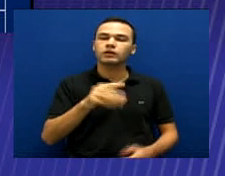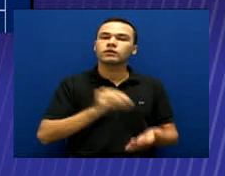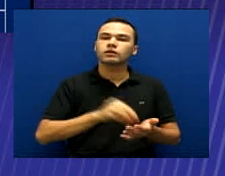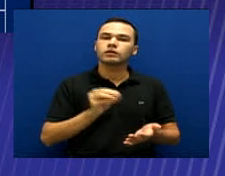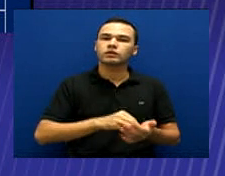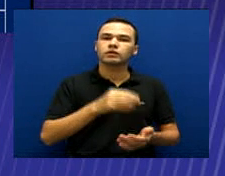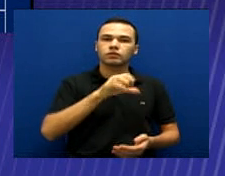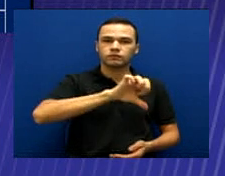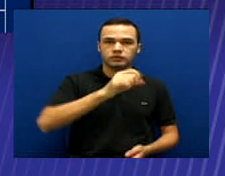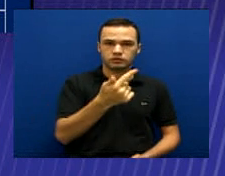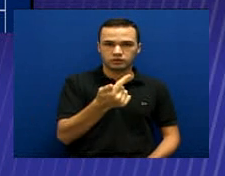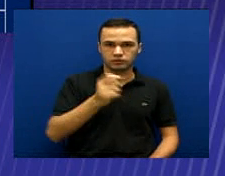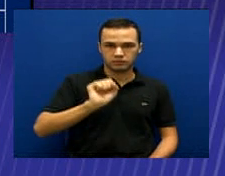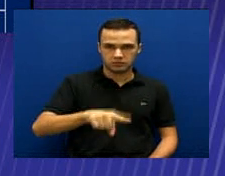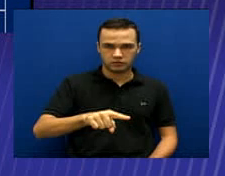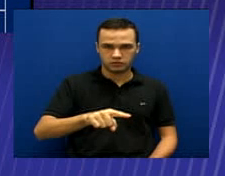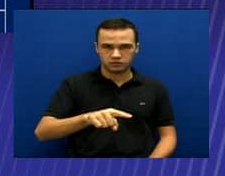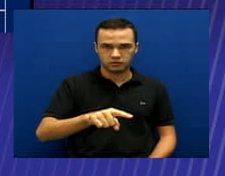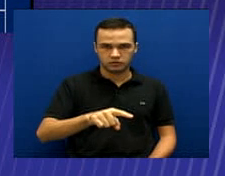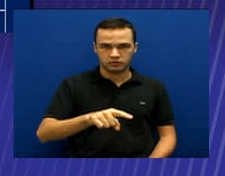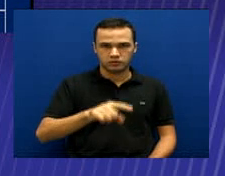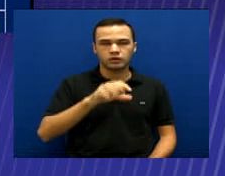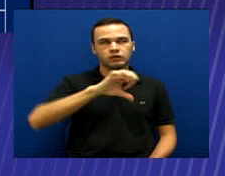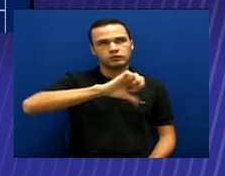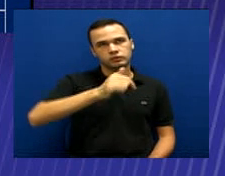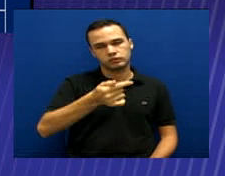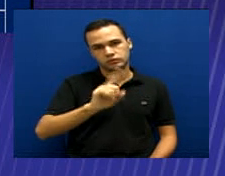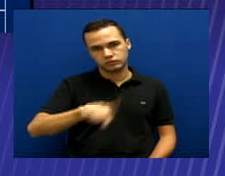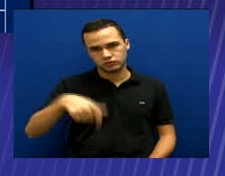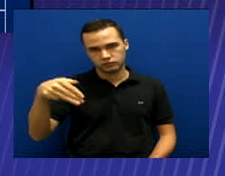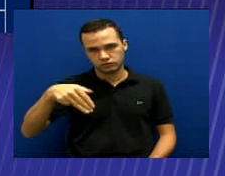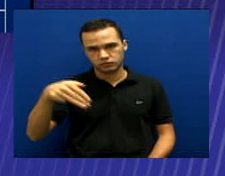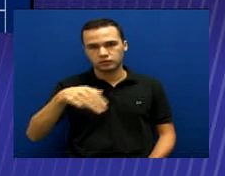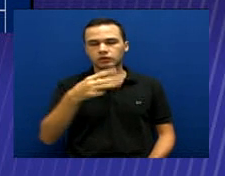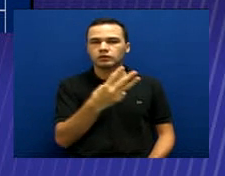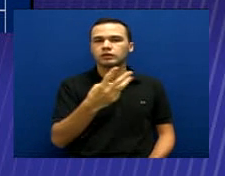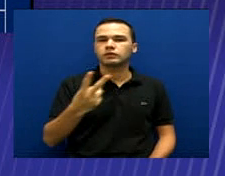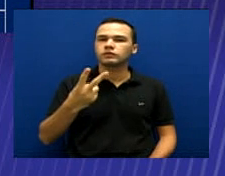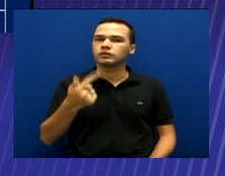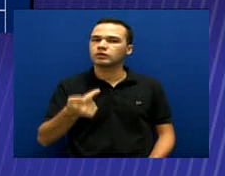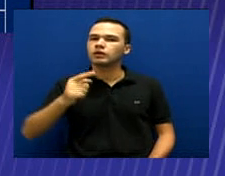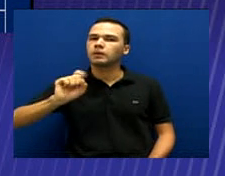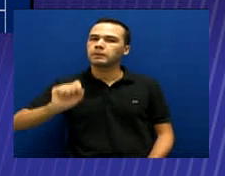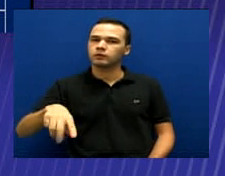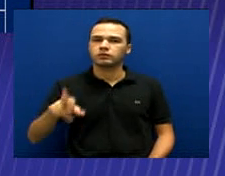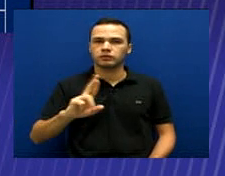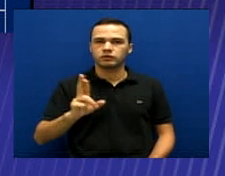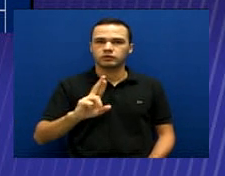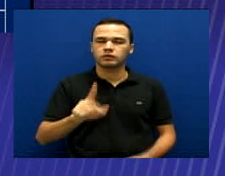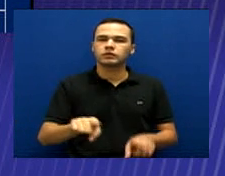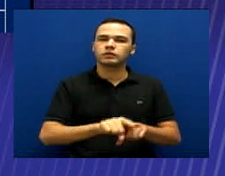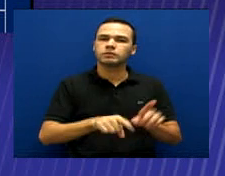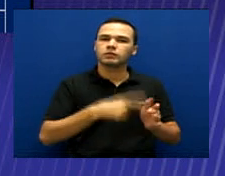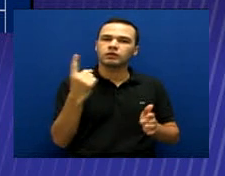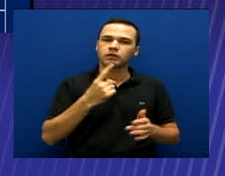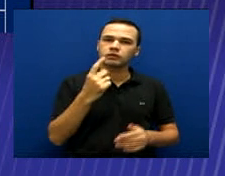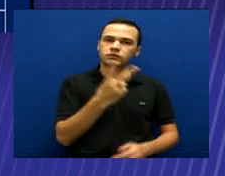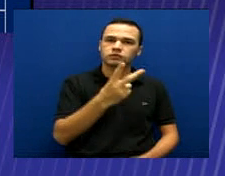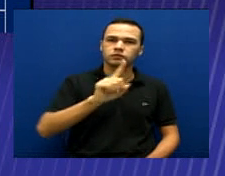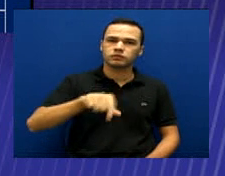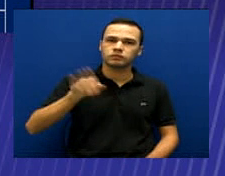97 mil 3 97 milhões trezentos e vinte e sete mil e despesas primárias 2 bilhões